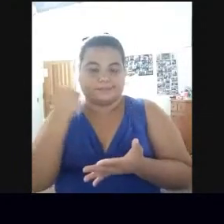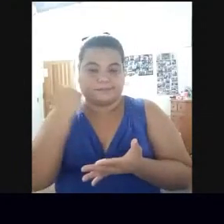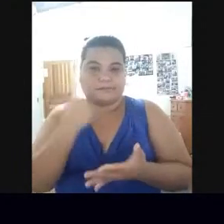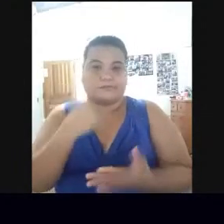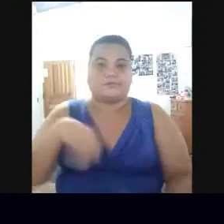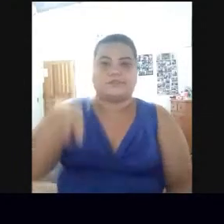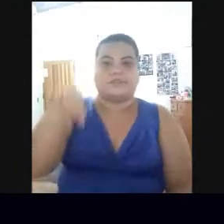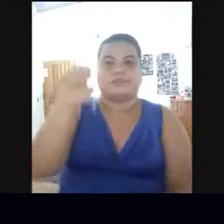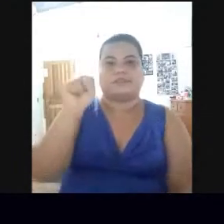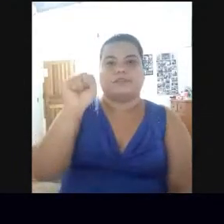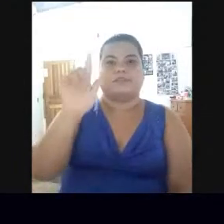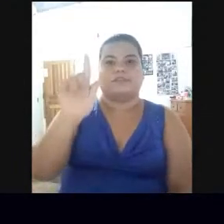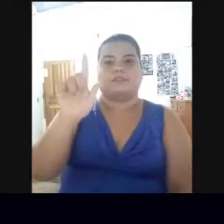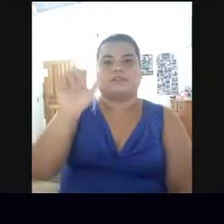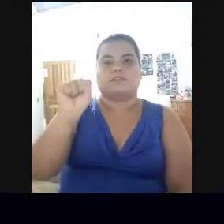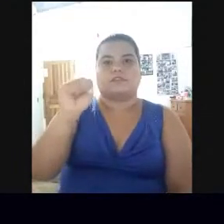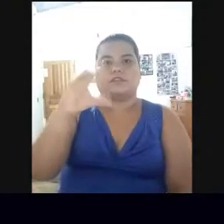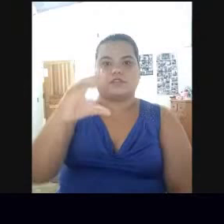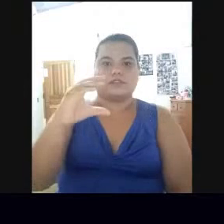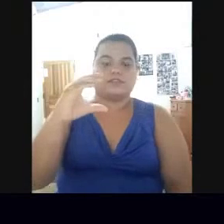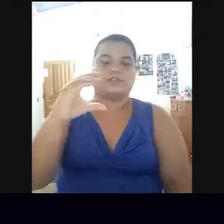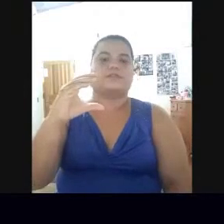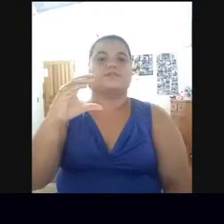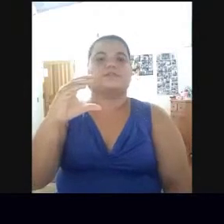produzem essas substâncias que a gente chama de opioides, né,